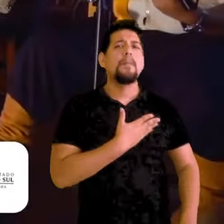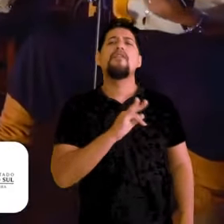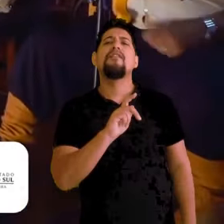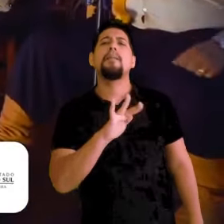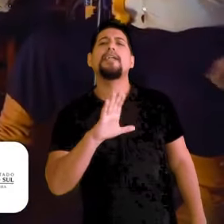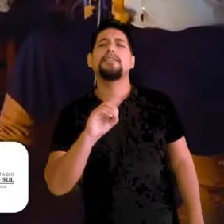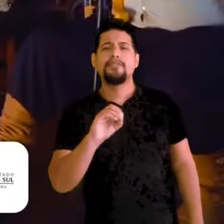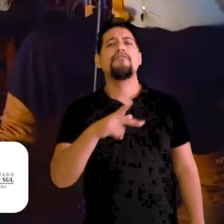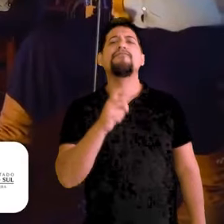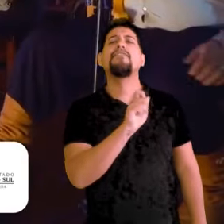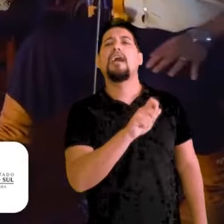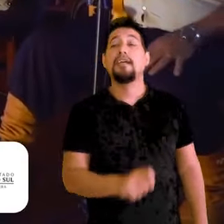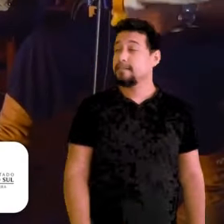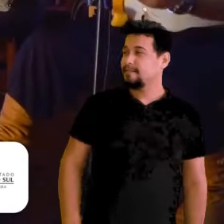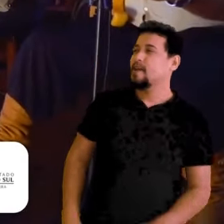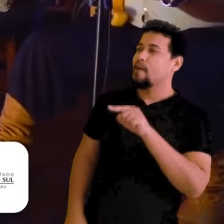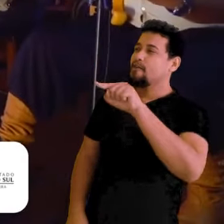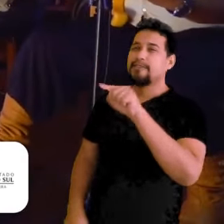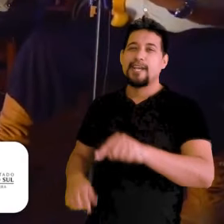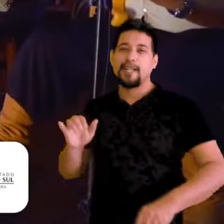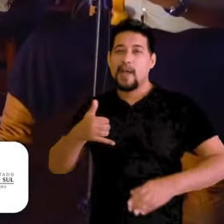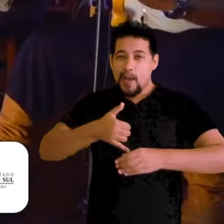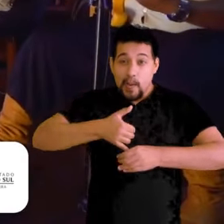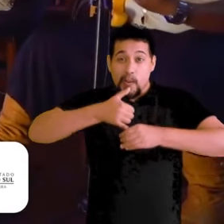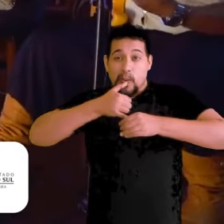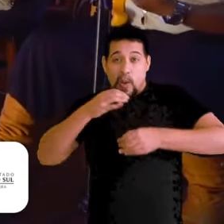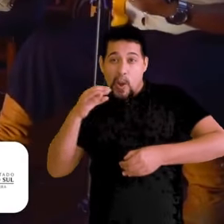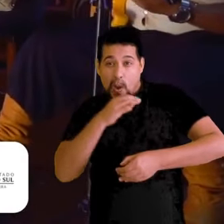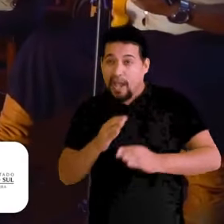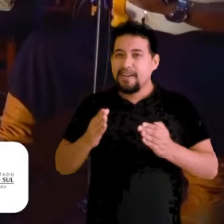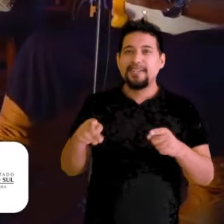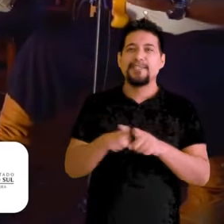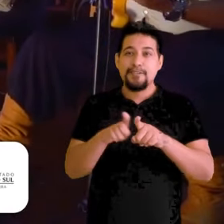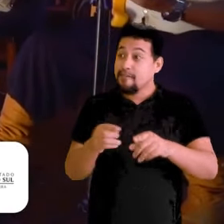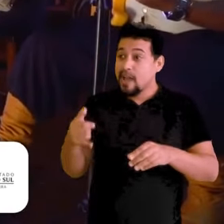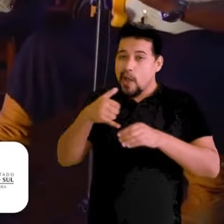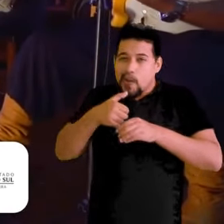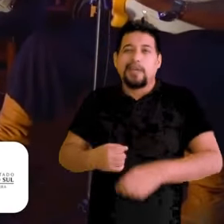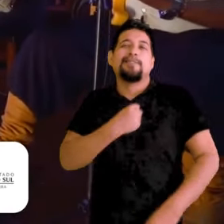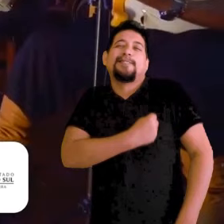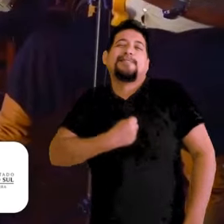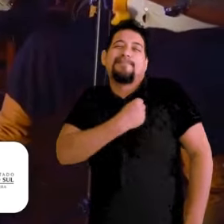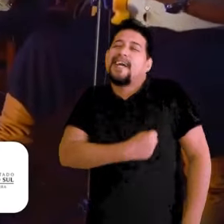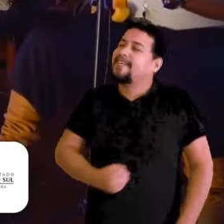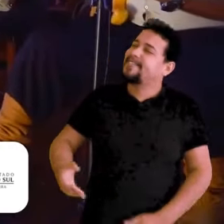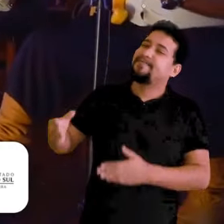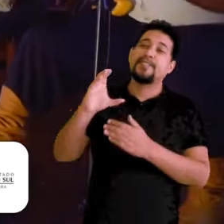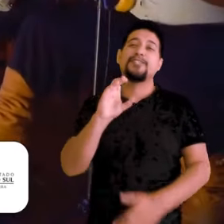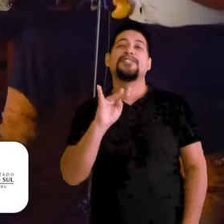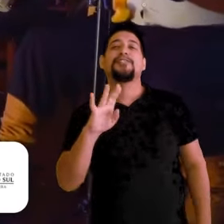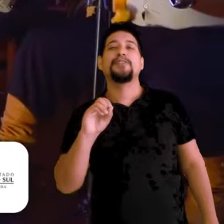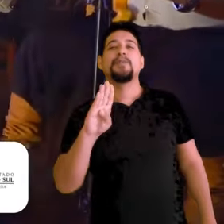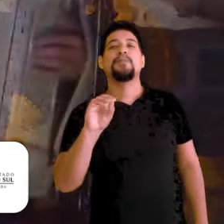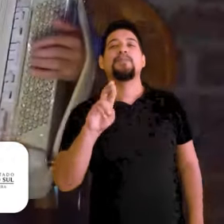Meu amigo Fabrício de Fábio, fala. Pra você que tá tomando seu mate, o chimarrão, vai o chimarrão em saudade, é lá do